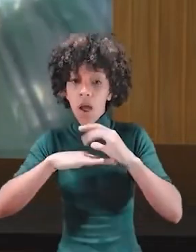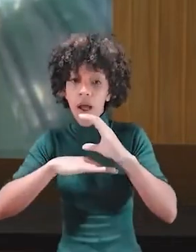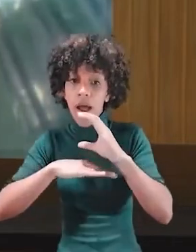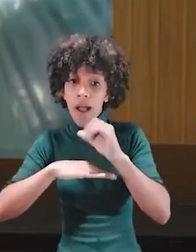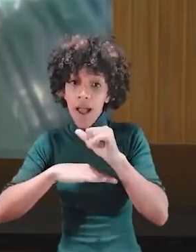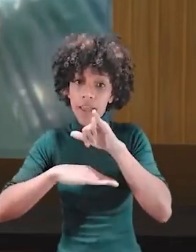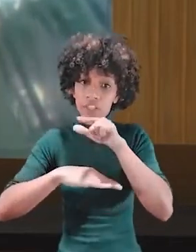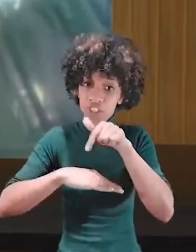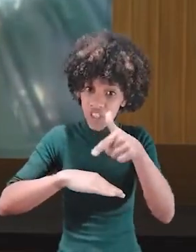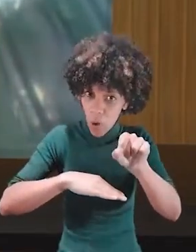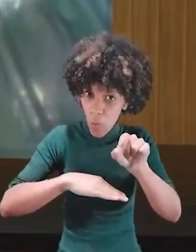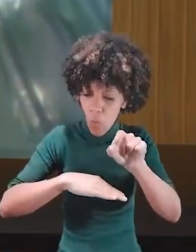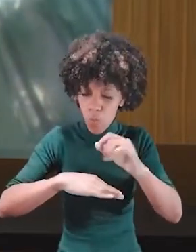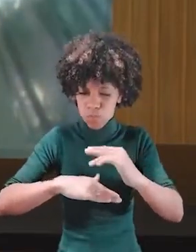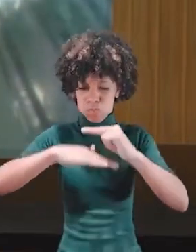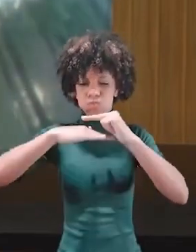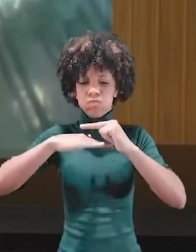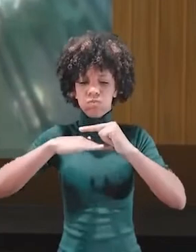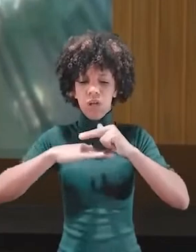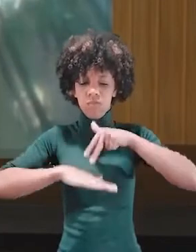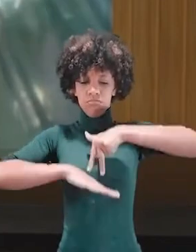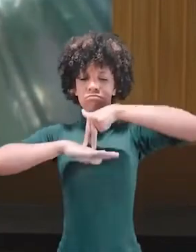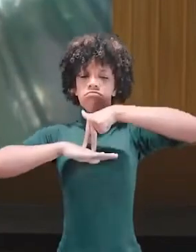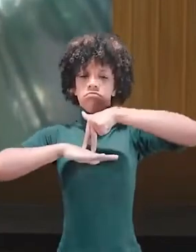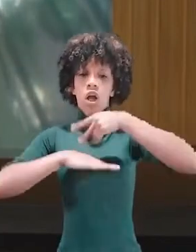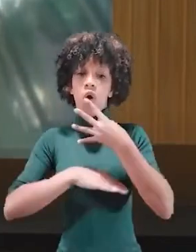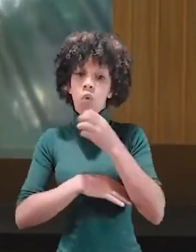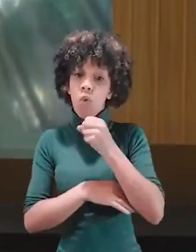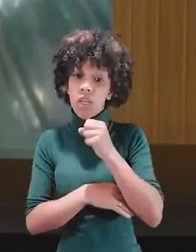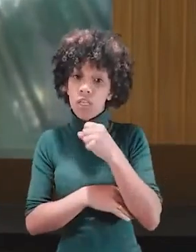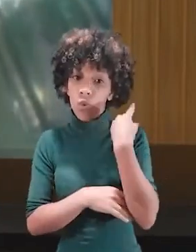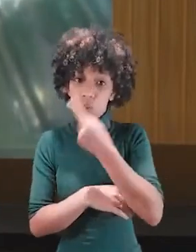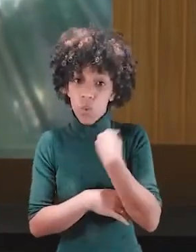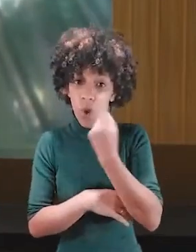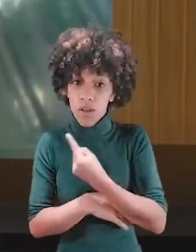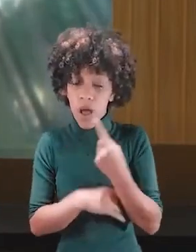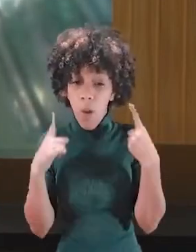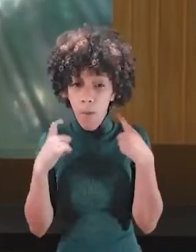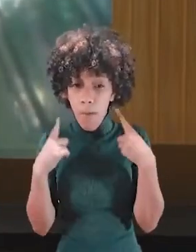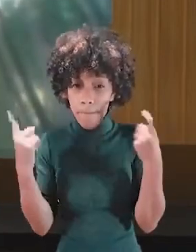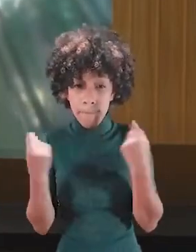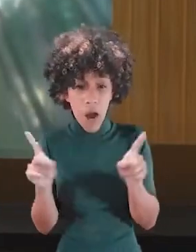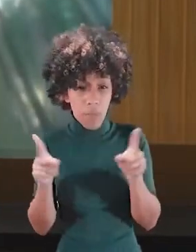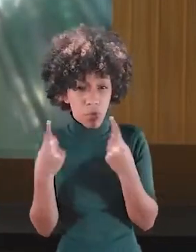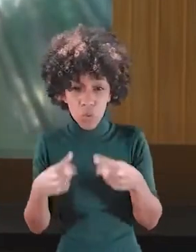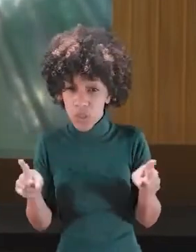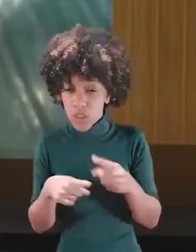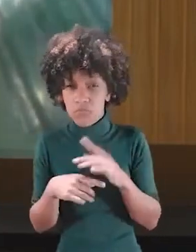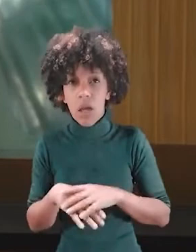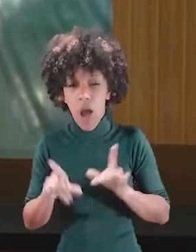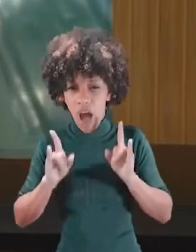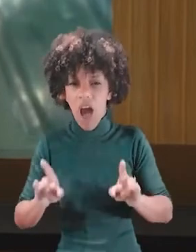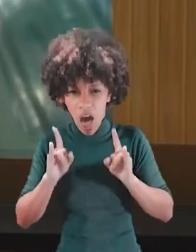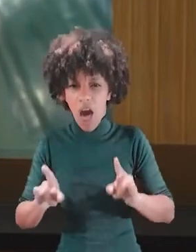Uma caixa bem pequena, era ficar de pé, né, e deixava ele lá 48 horas e ligava uma música bem alta. Geralmente pegava